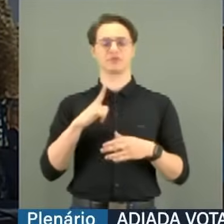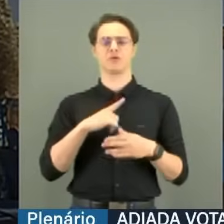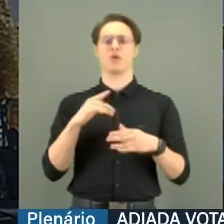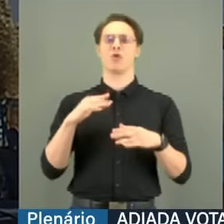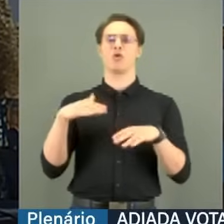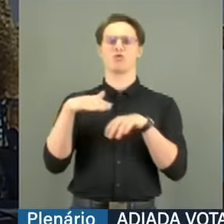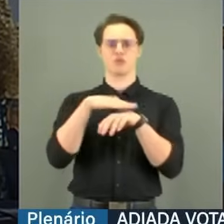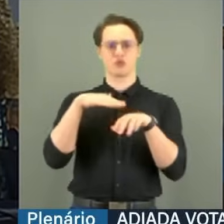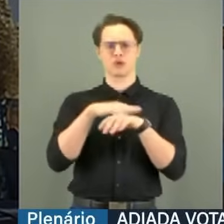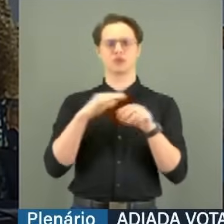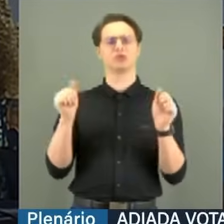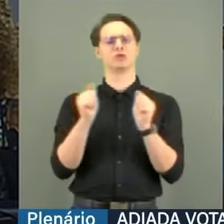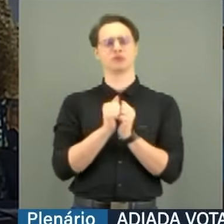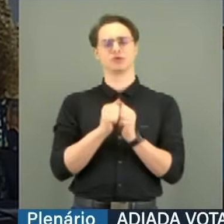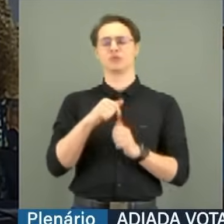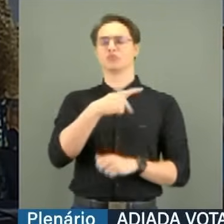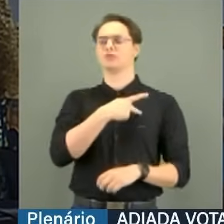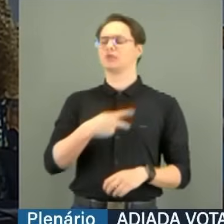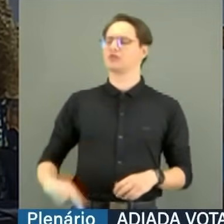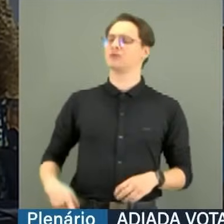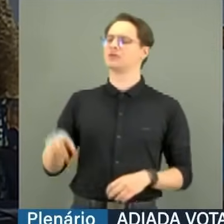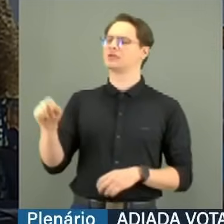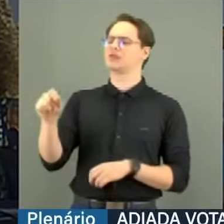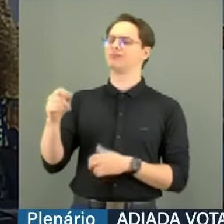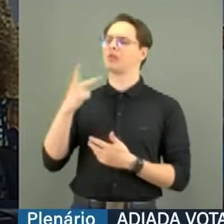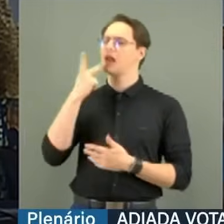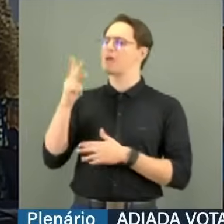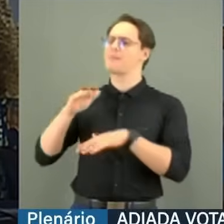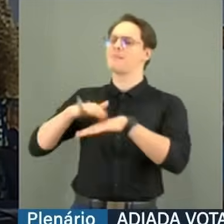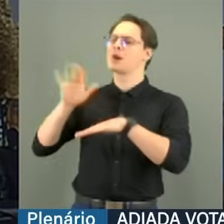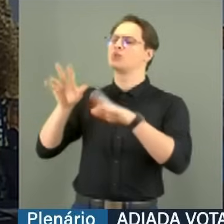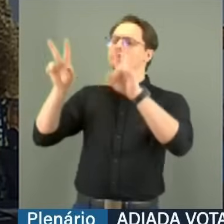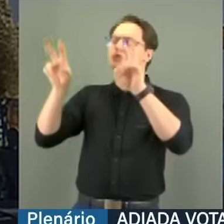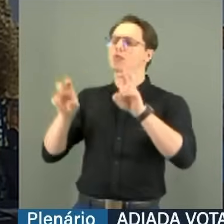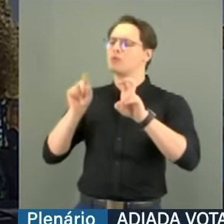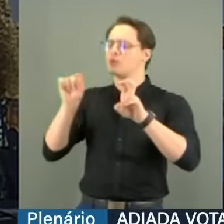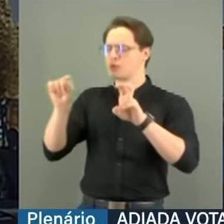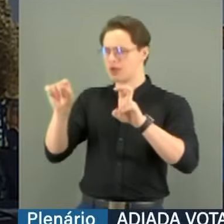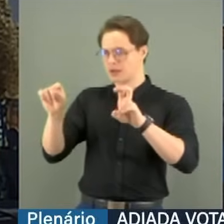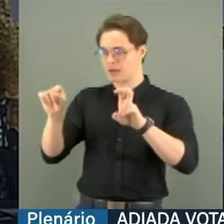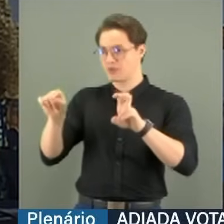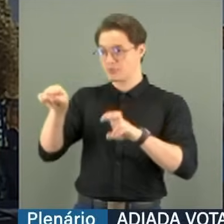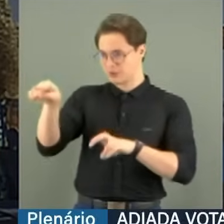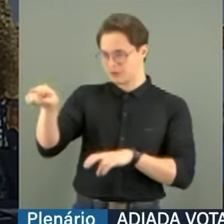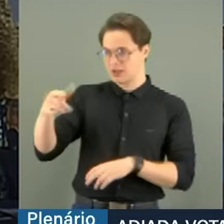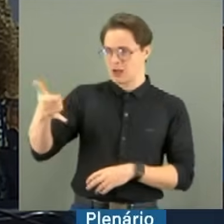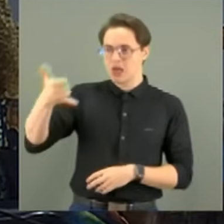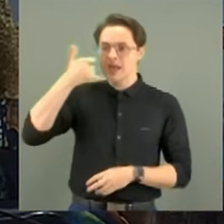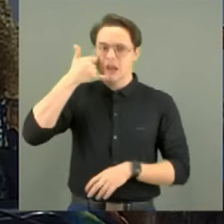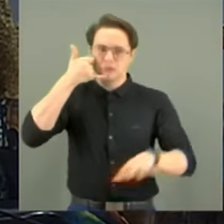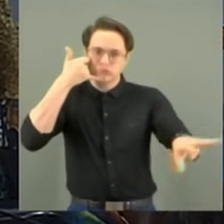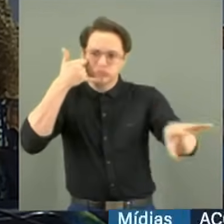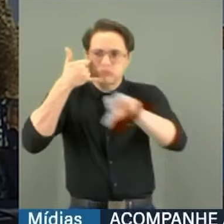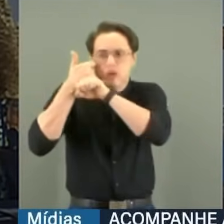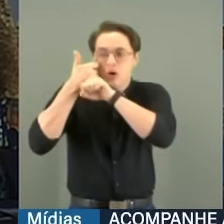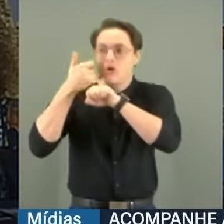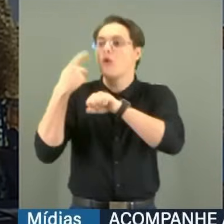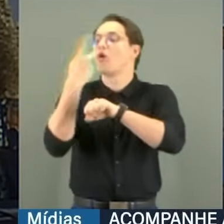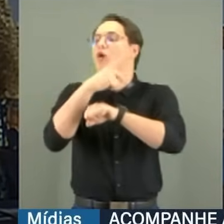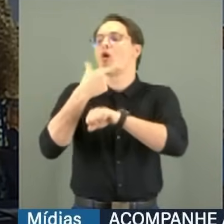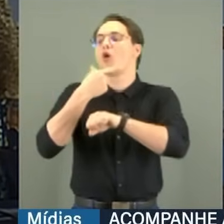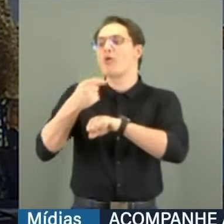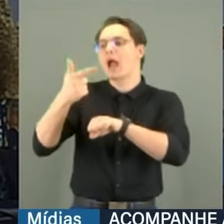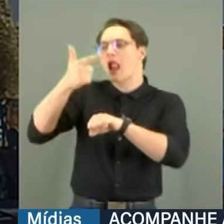o presidente, o que mais vocês trataram? Além da questão de grampear, de assumir o grampo do ministro Alexandre de Moraes, teve alguma